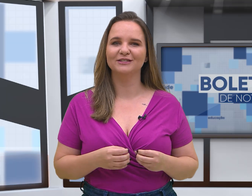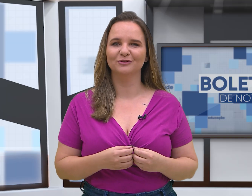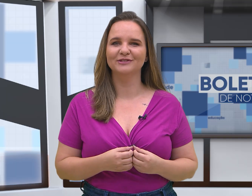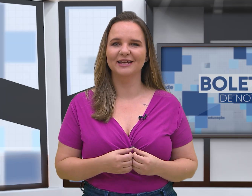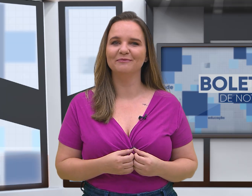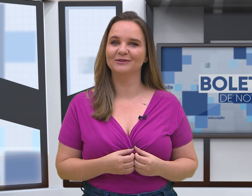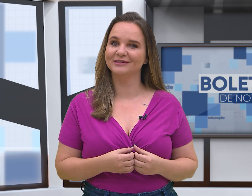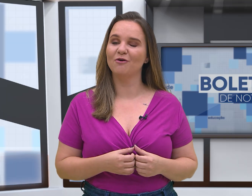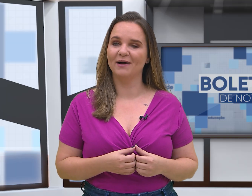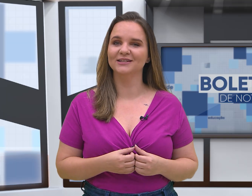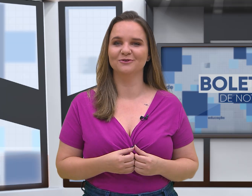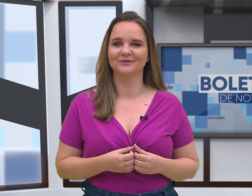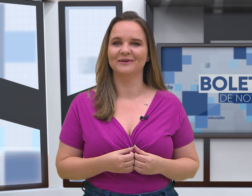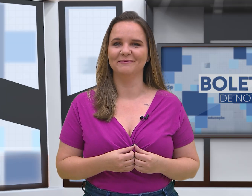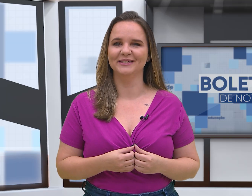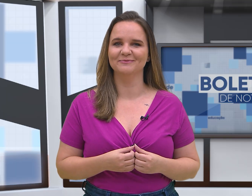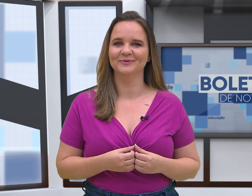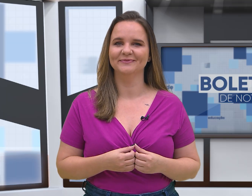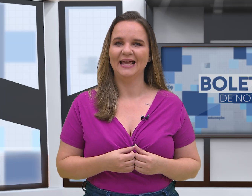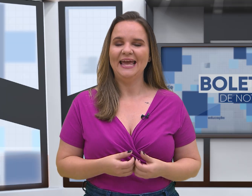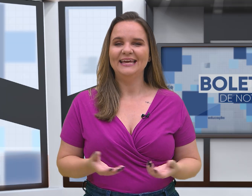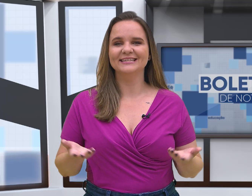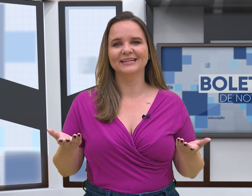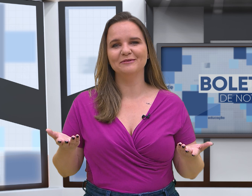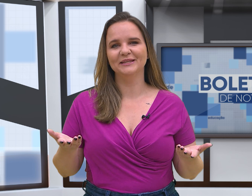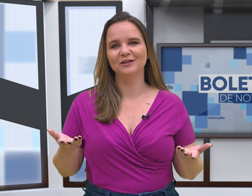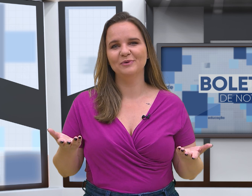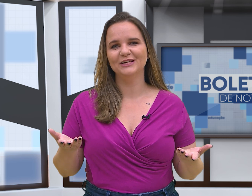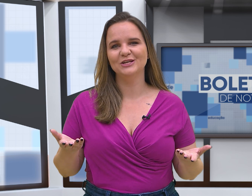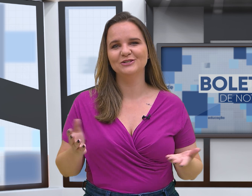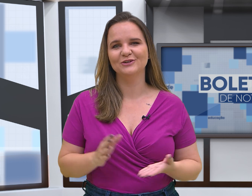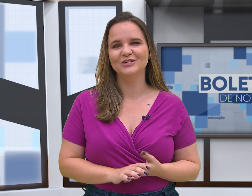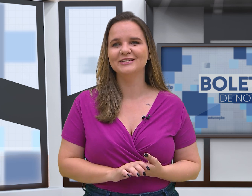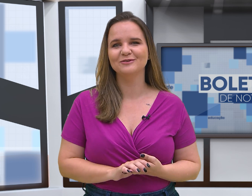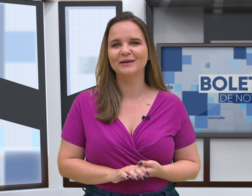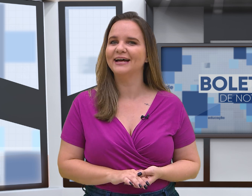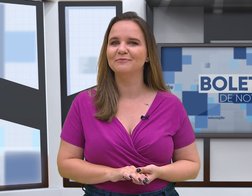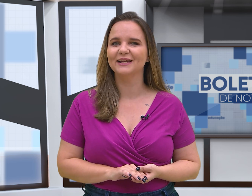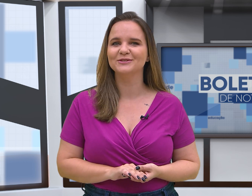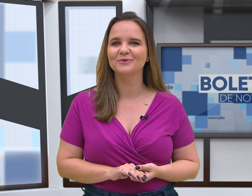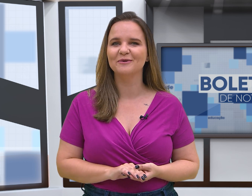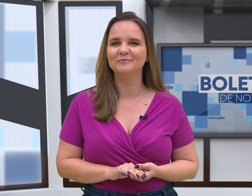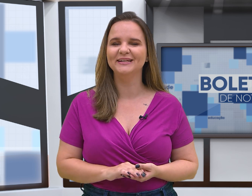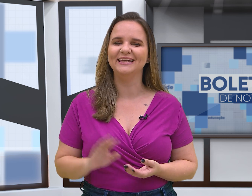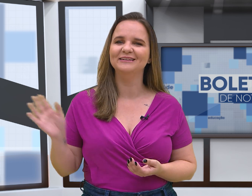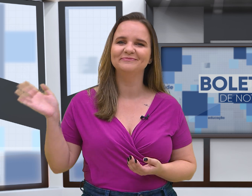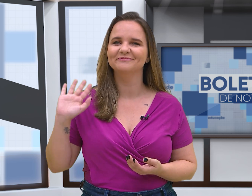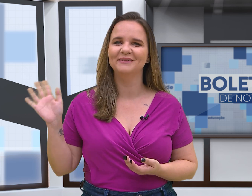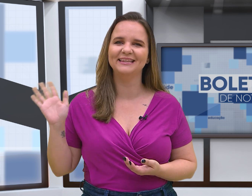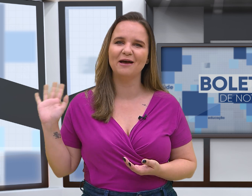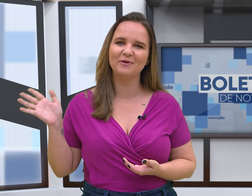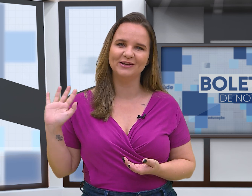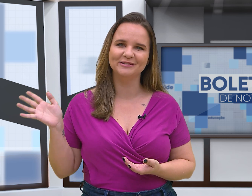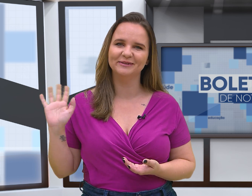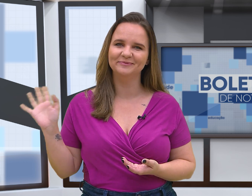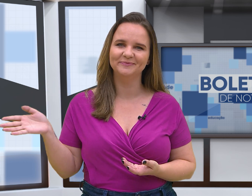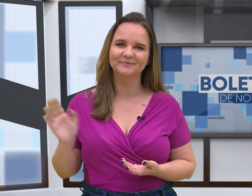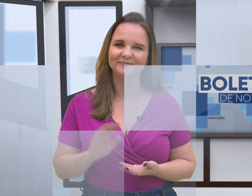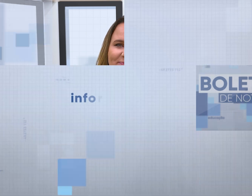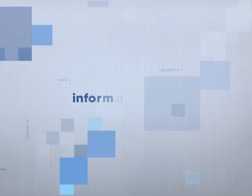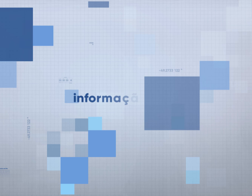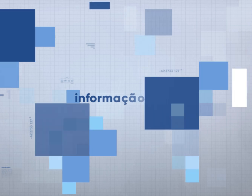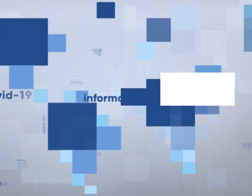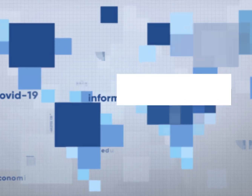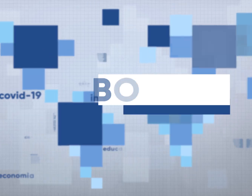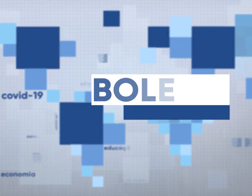Empatia faz tudo ser menos traumático, não é mesmo? E está terminando o Boletim de Notícias, obrigada pela sua companhia e até a próxima!